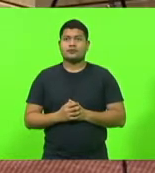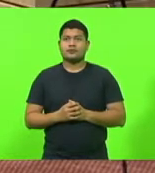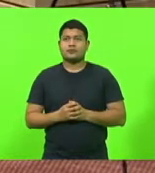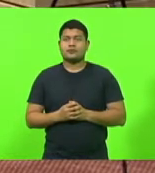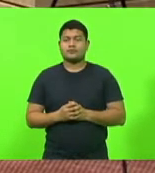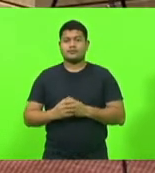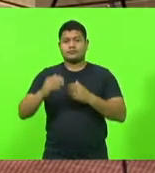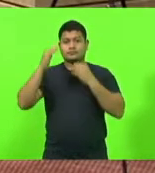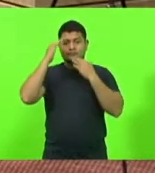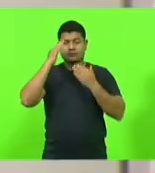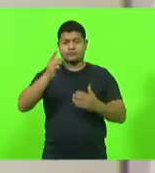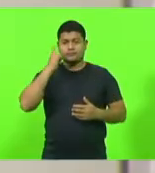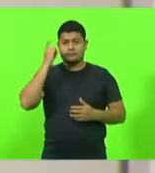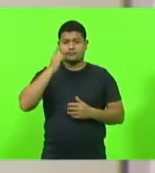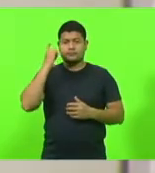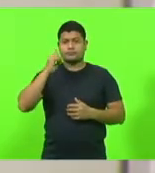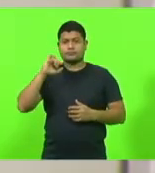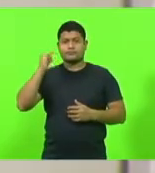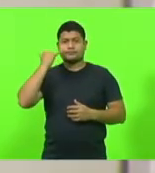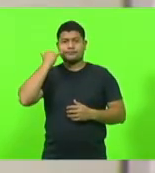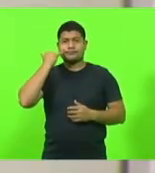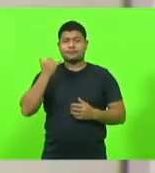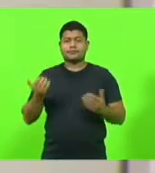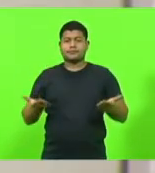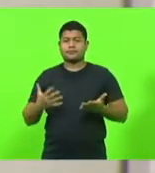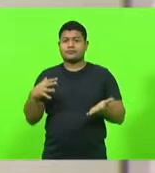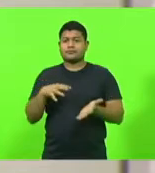Obrigado, deputado Gessé Lopes. Próximo deputado inscrito,